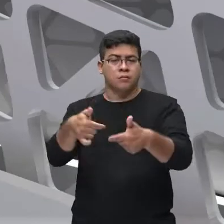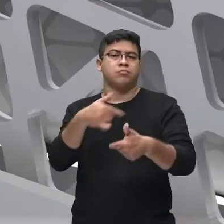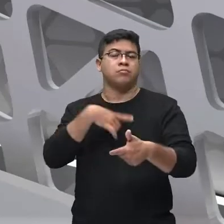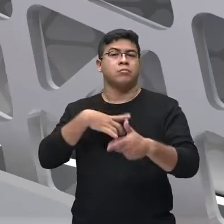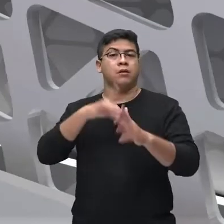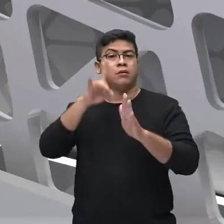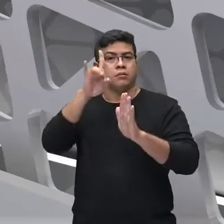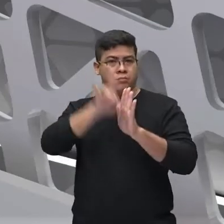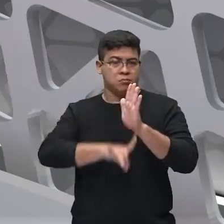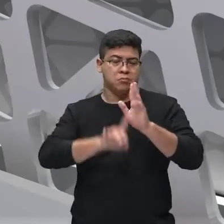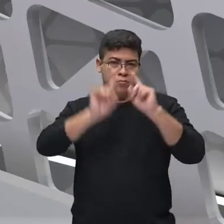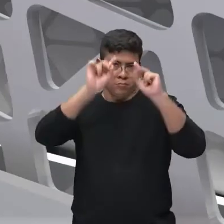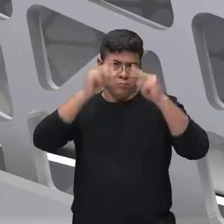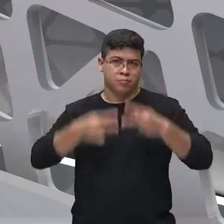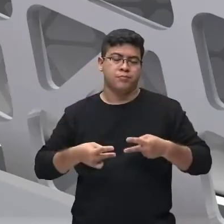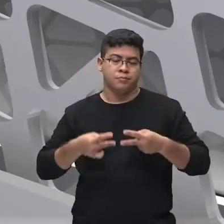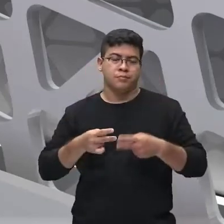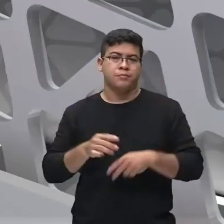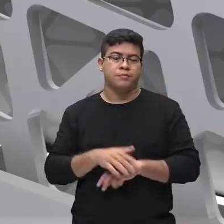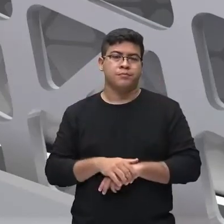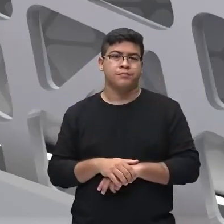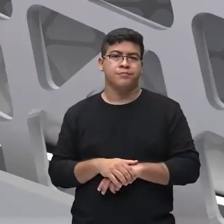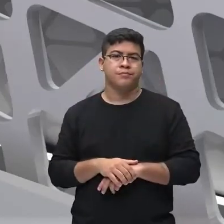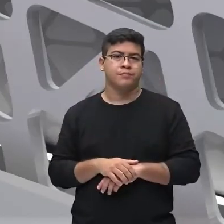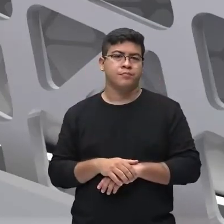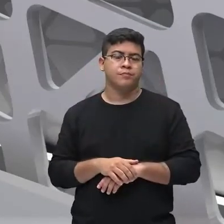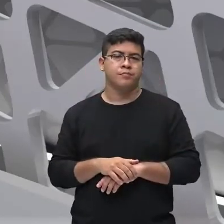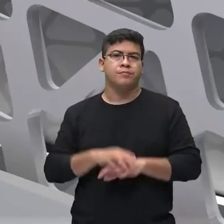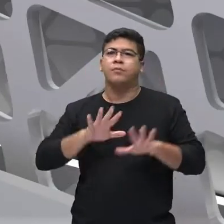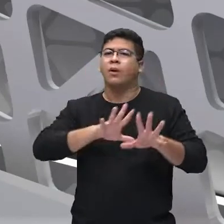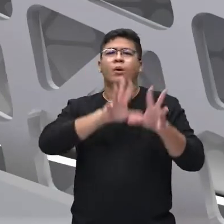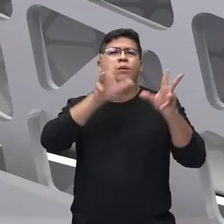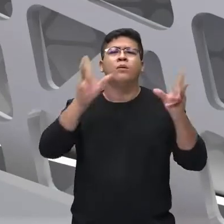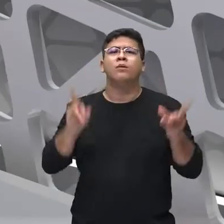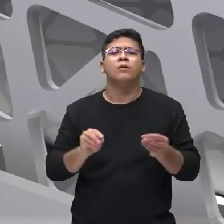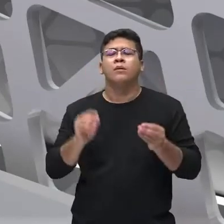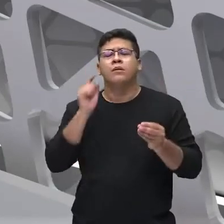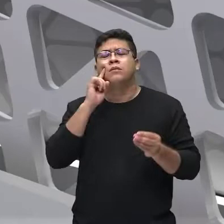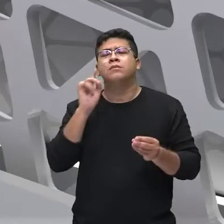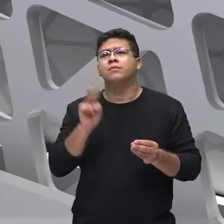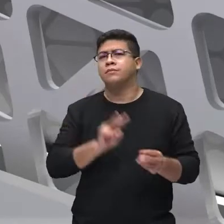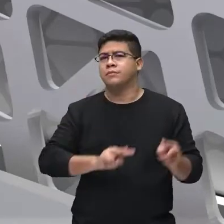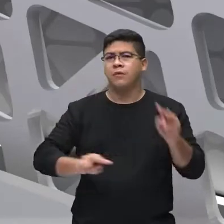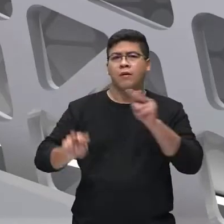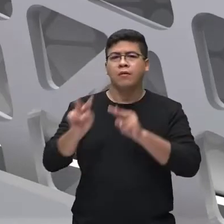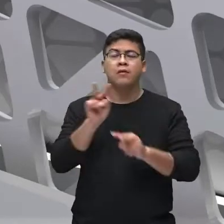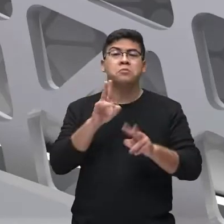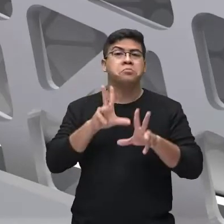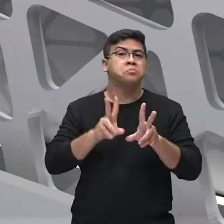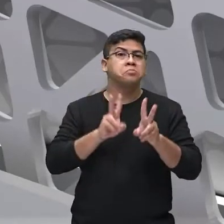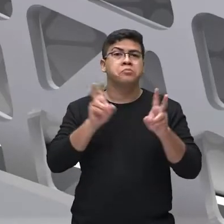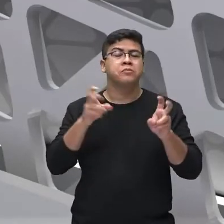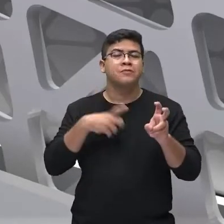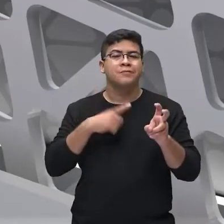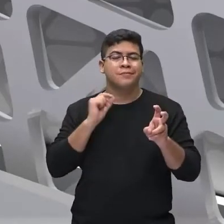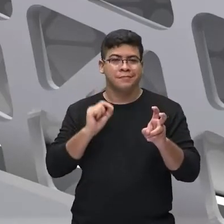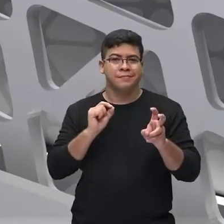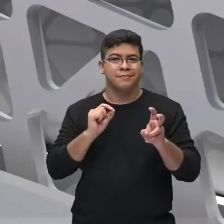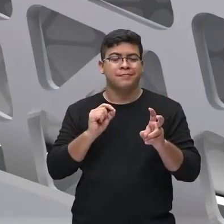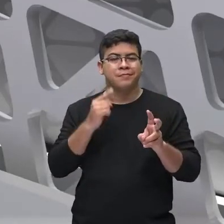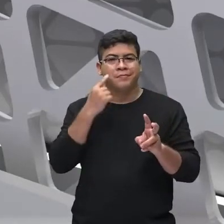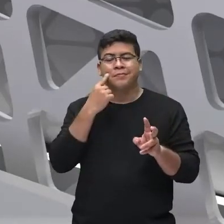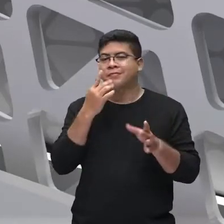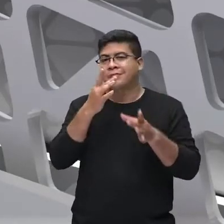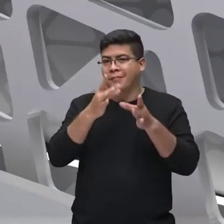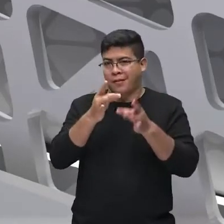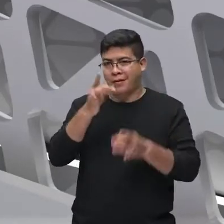Né? Então, de maneira muito geral, vamos dar uma olhadinha sobre isso. E eu quero te convidar, meu caro aluno, minha cara aluna,